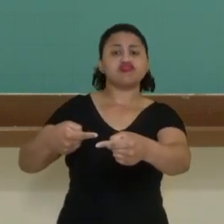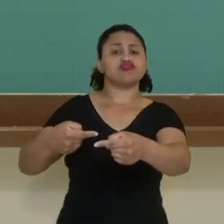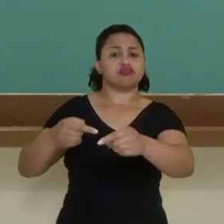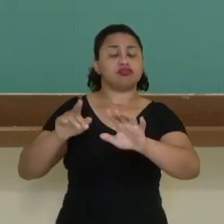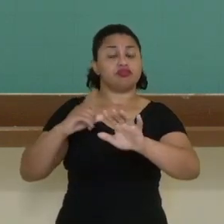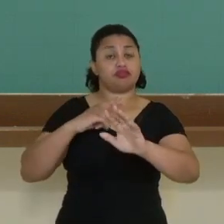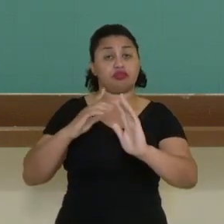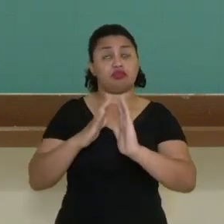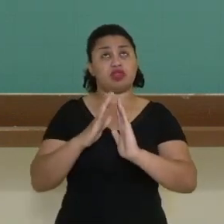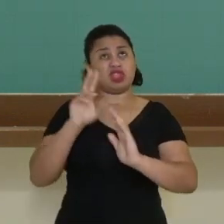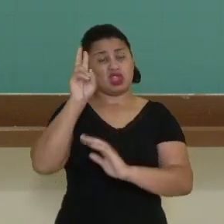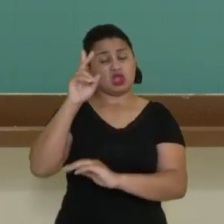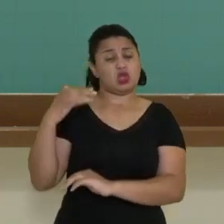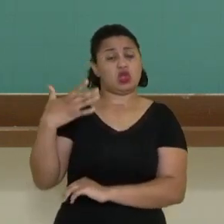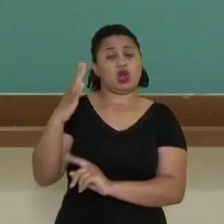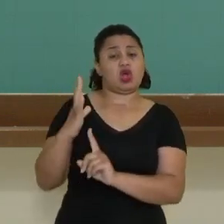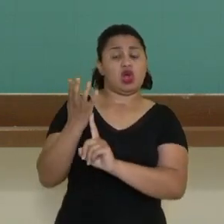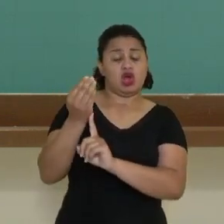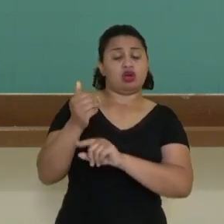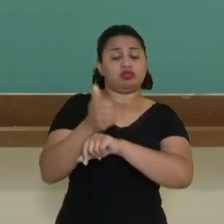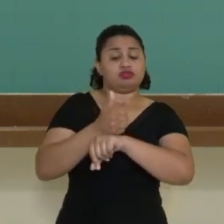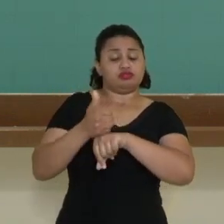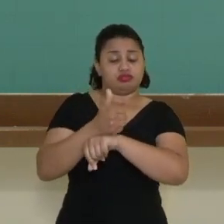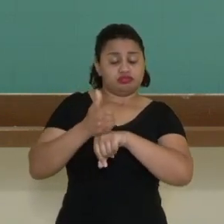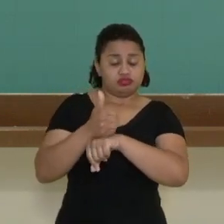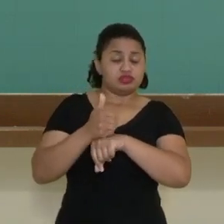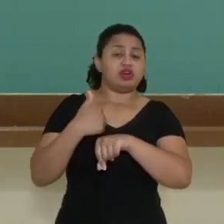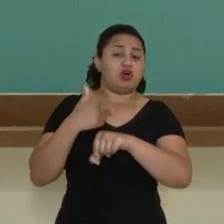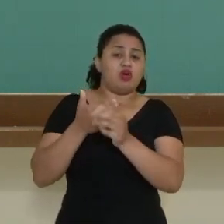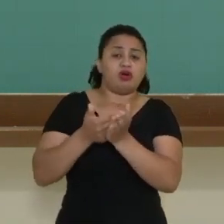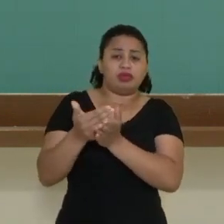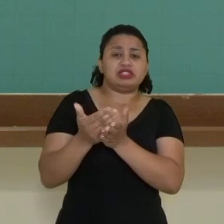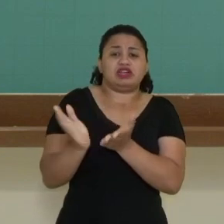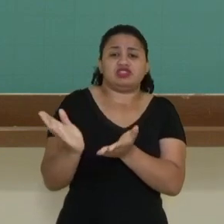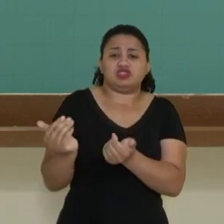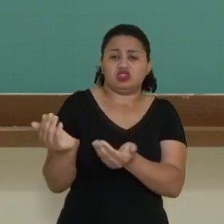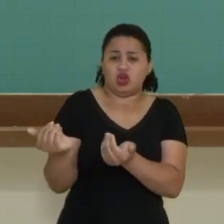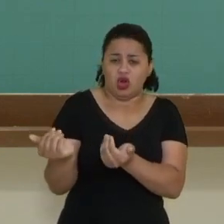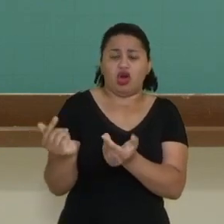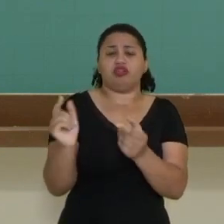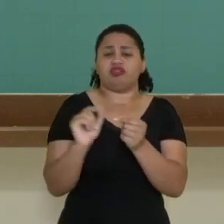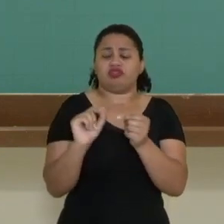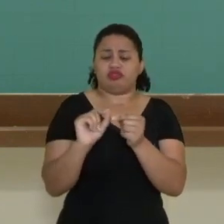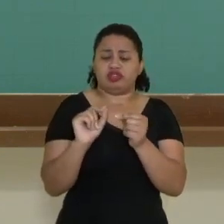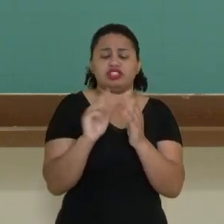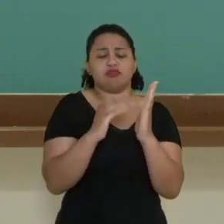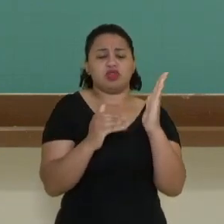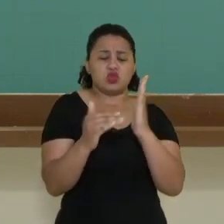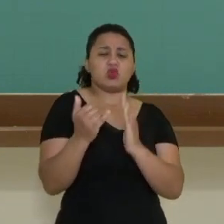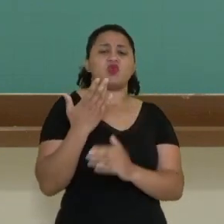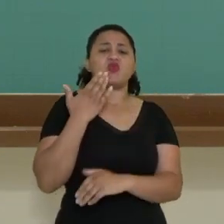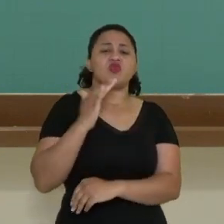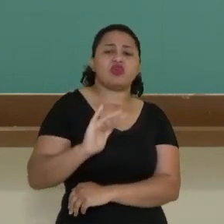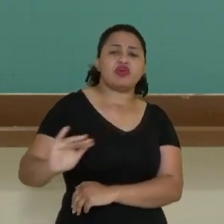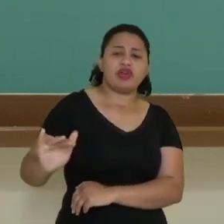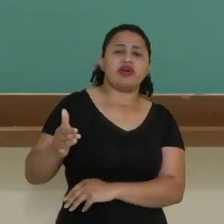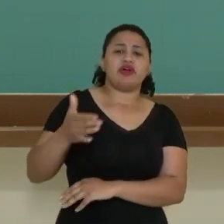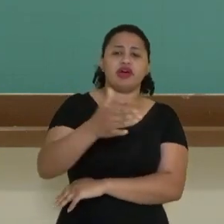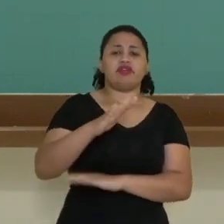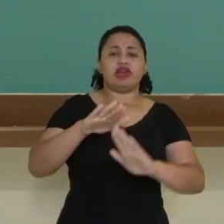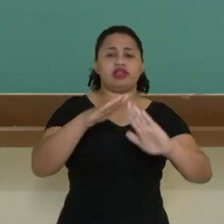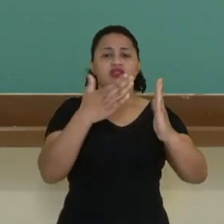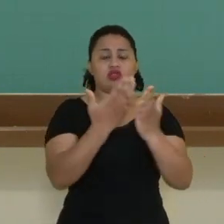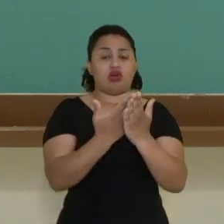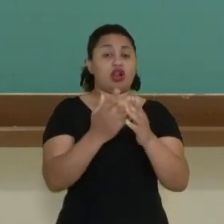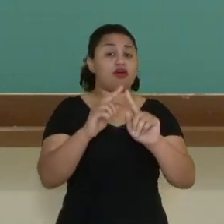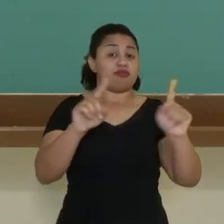normalmente, na história da arte, os artistas começando desde cedo, já são aptos a fazer pinturas desde pequeno, entram em escolas de belas artes. Não